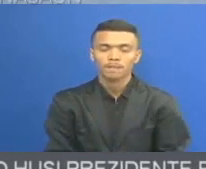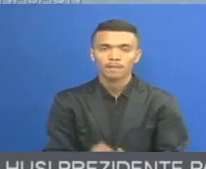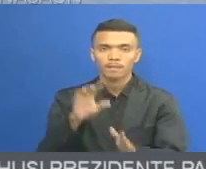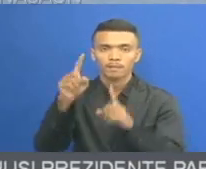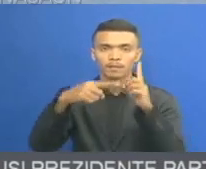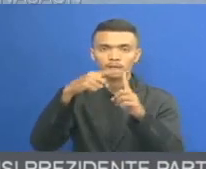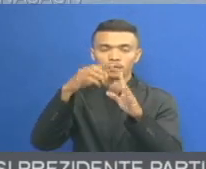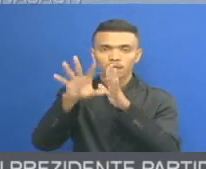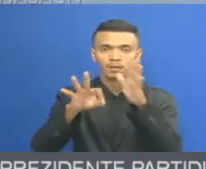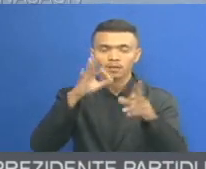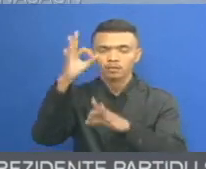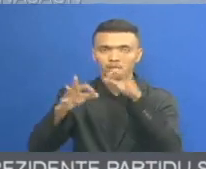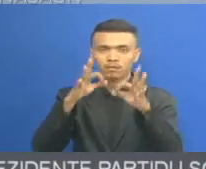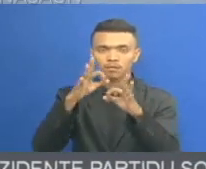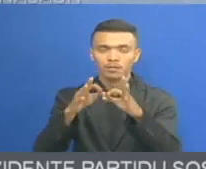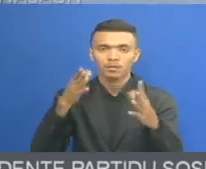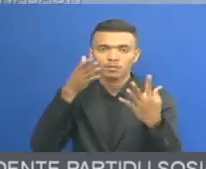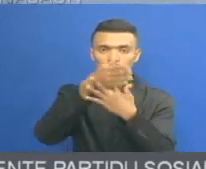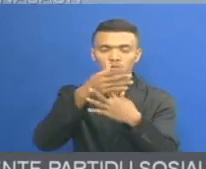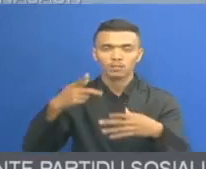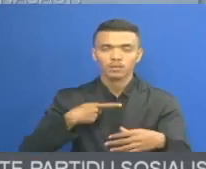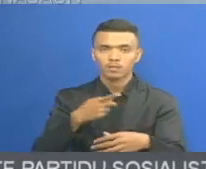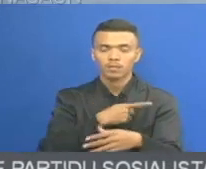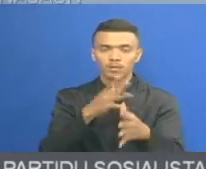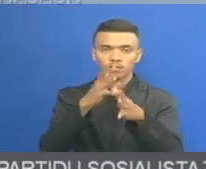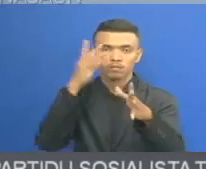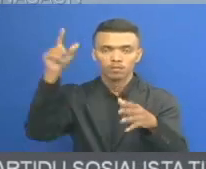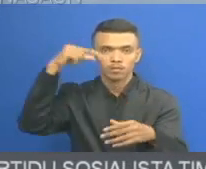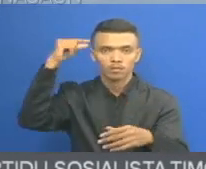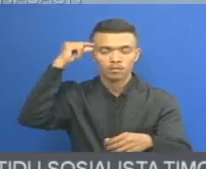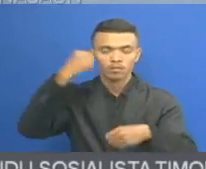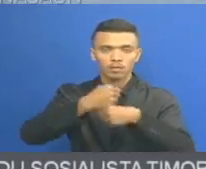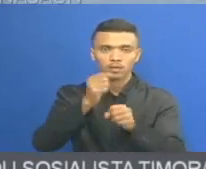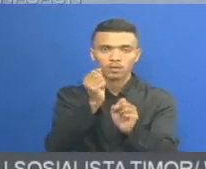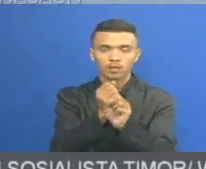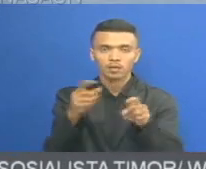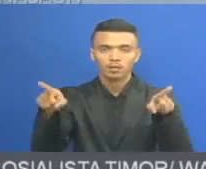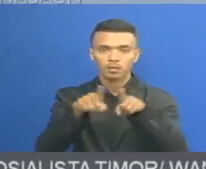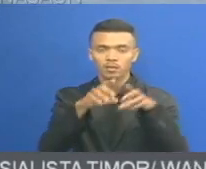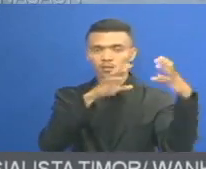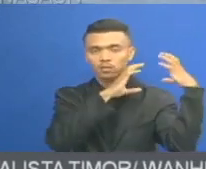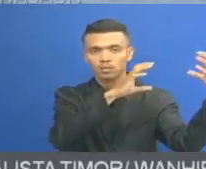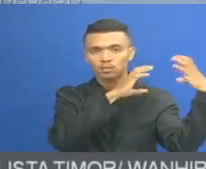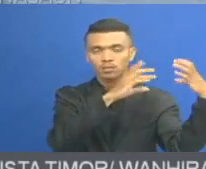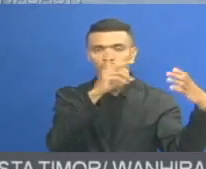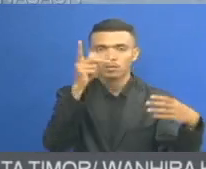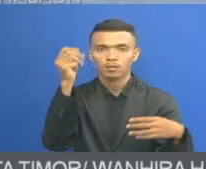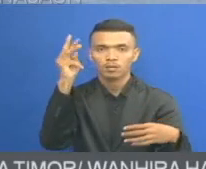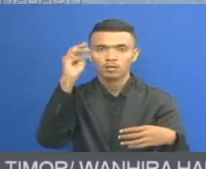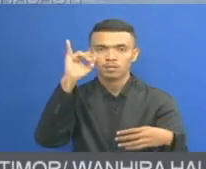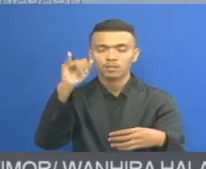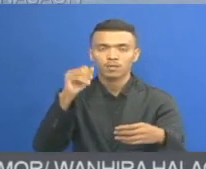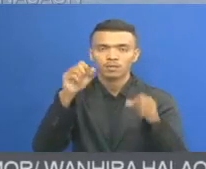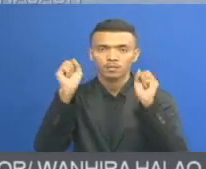confianza tambe parlamenti forma governo ita karak industrializa itene produto sira ne sam nu ho kami para saimine itene gediak par